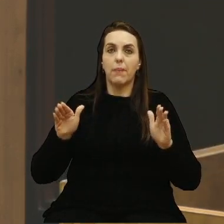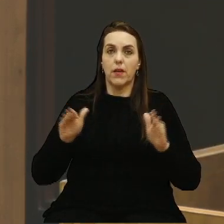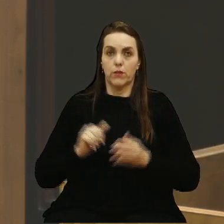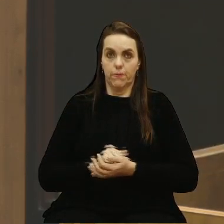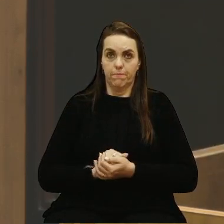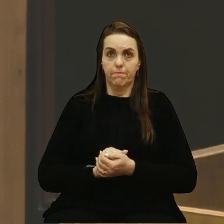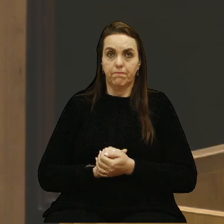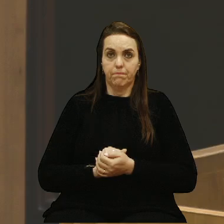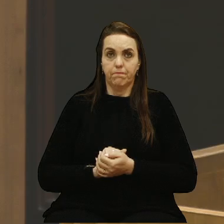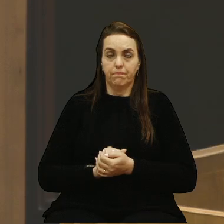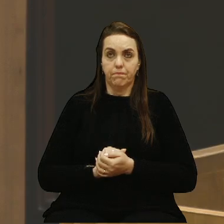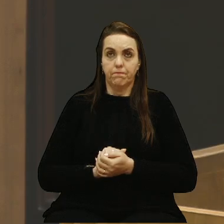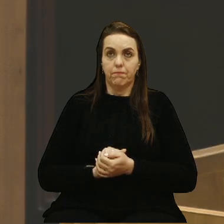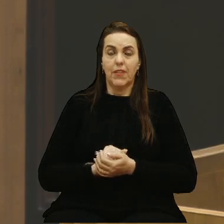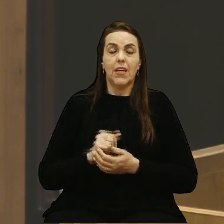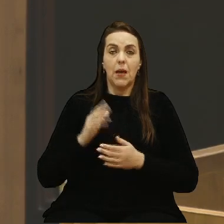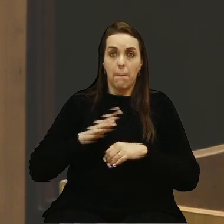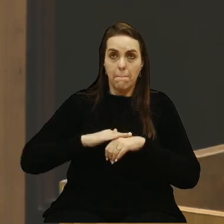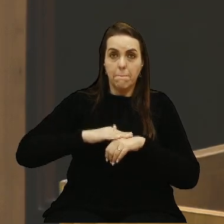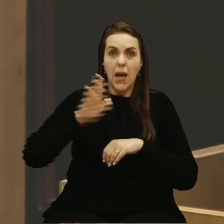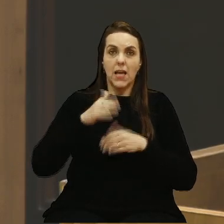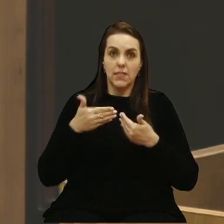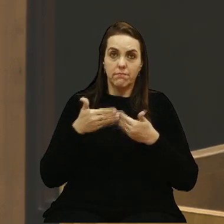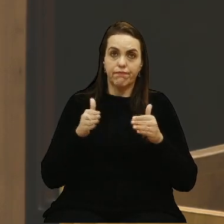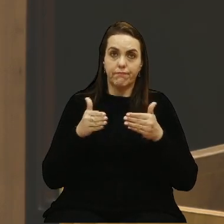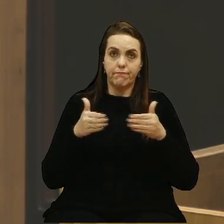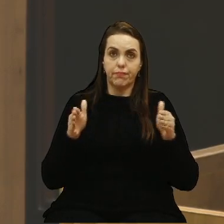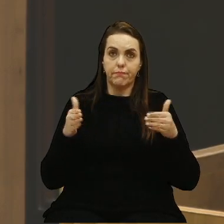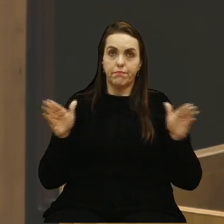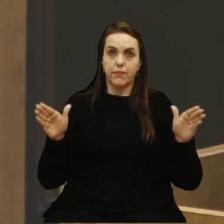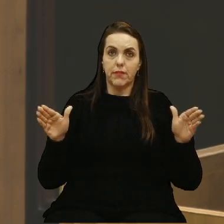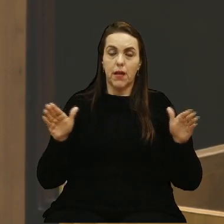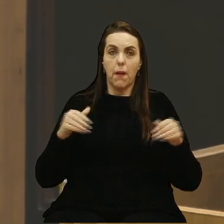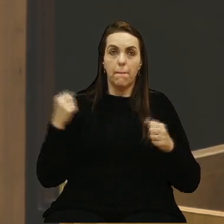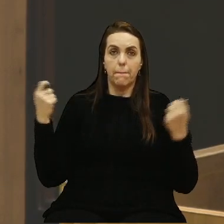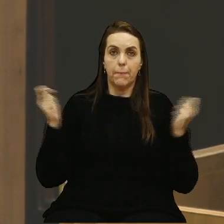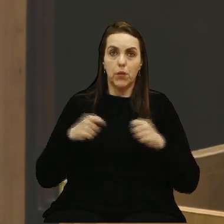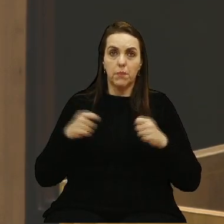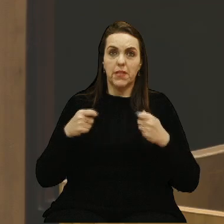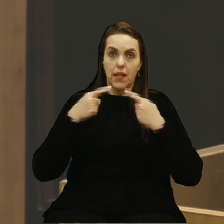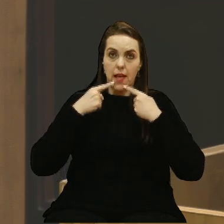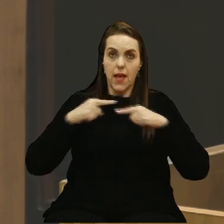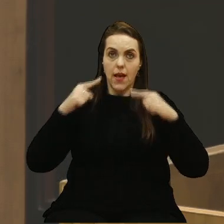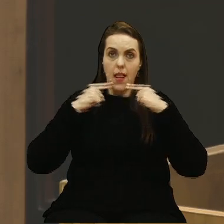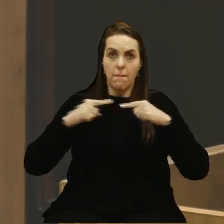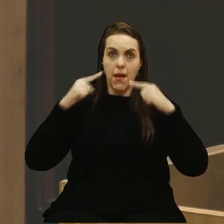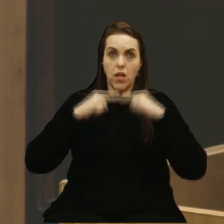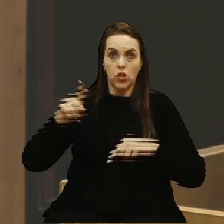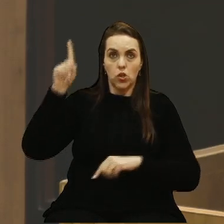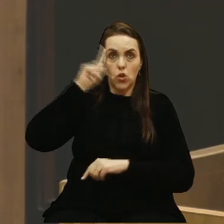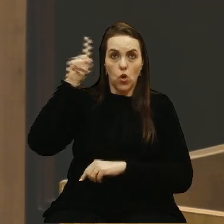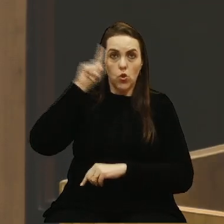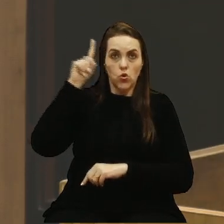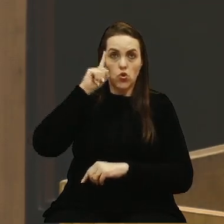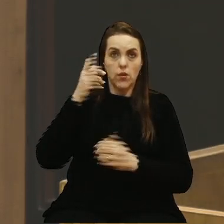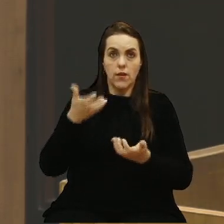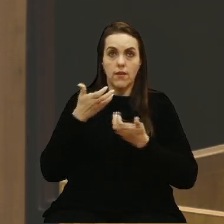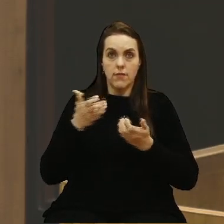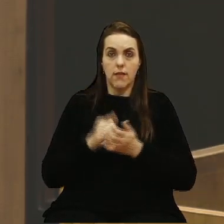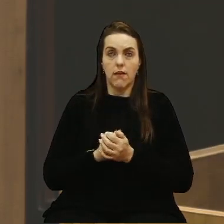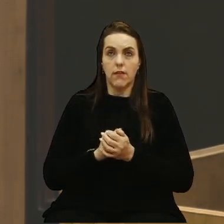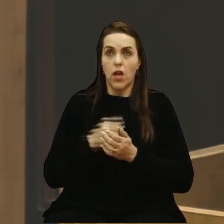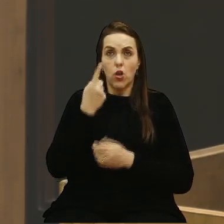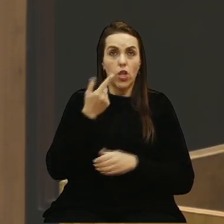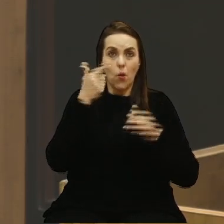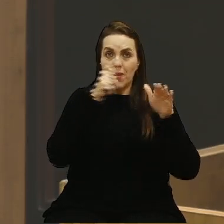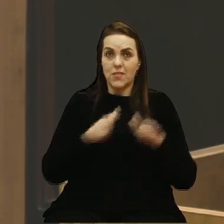Aberto. E cada vez mais aberto. Para que nós possamos reclamar dele todo dia que nós quisermos. Eu não tenho uma semana